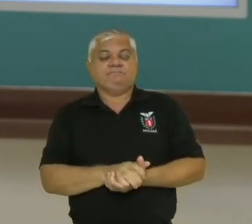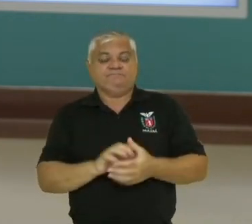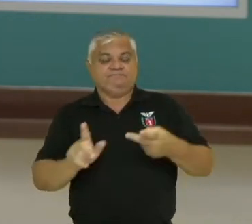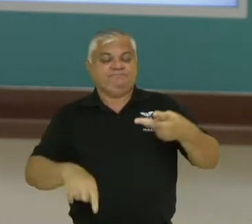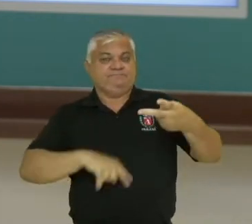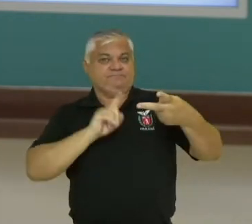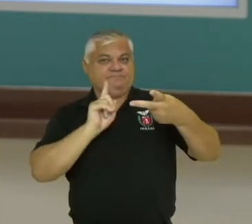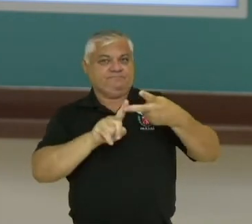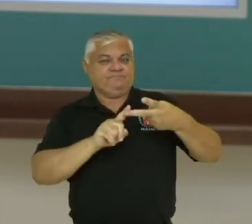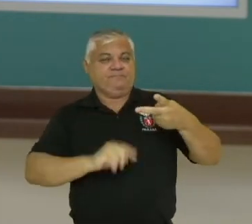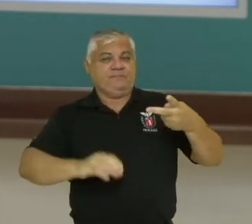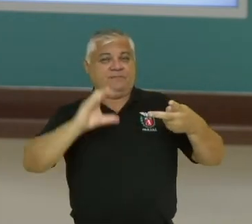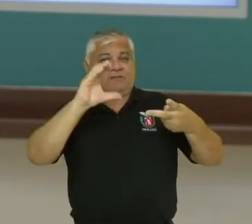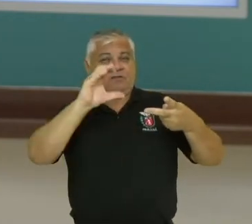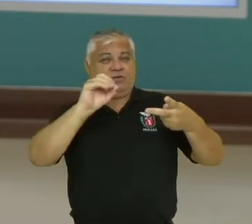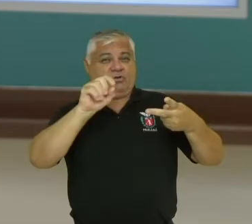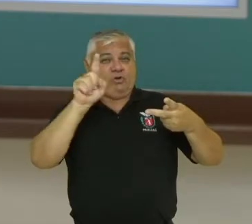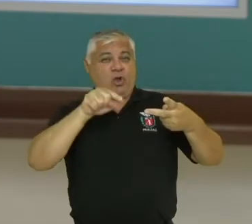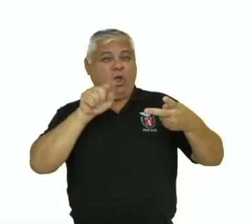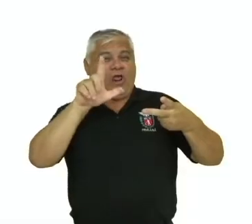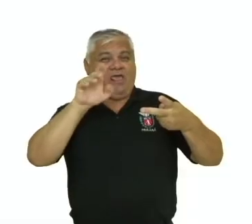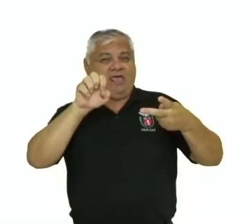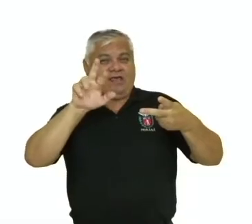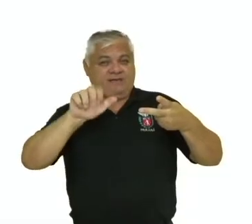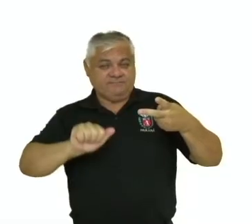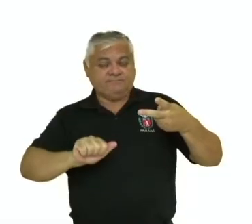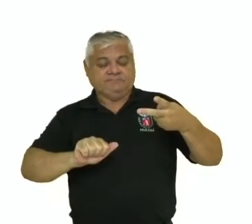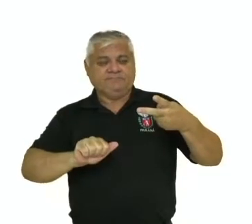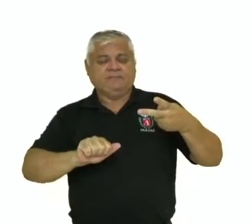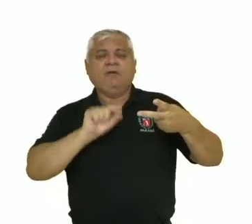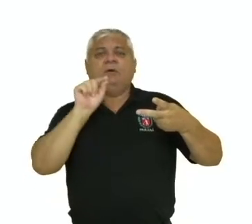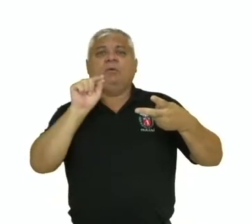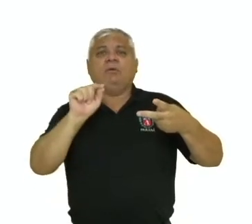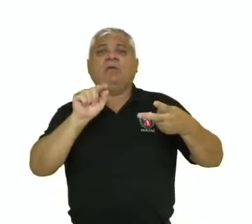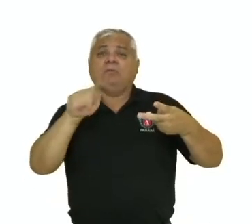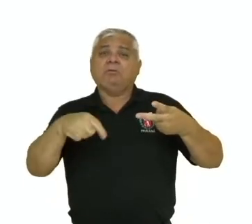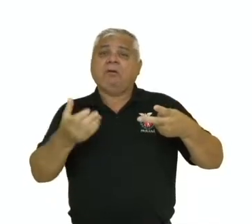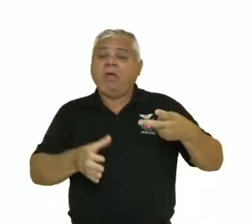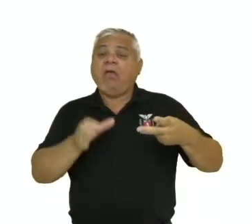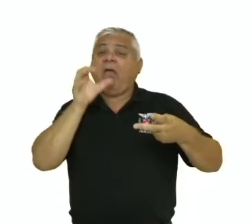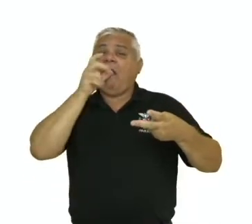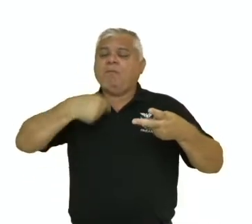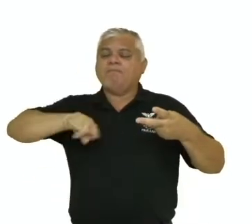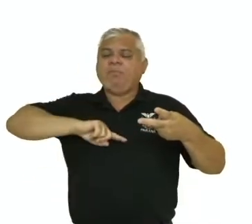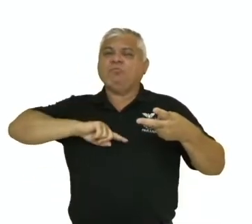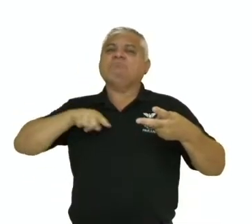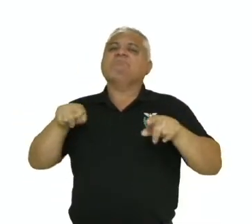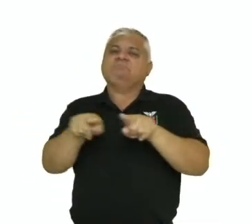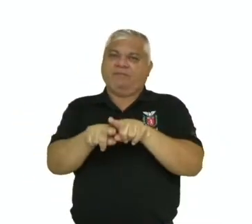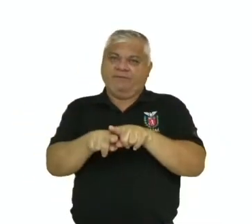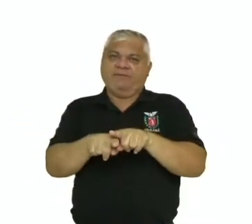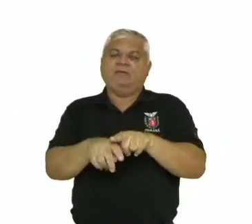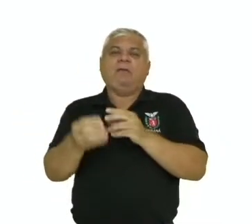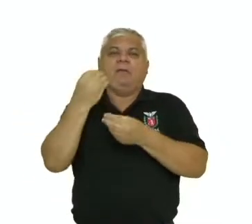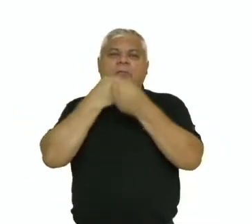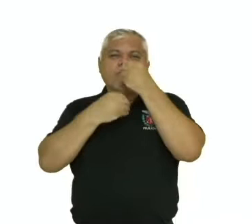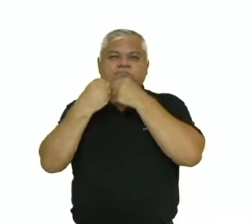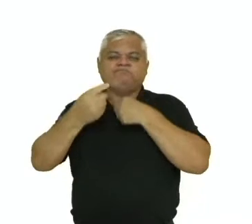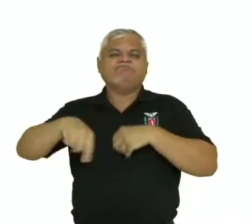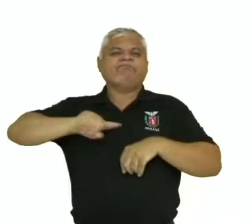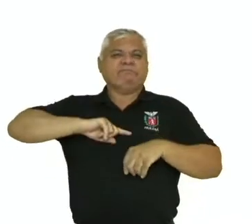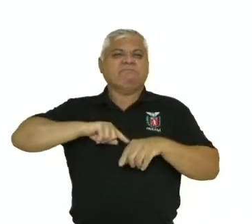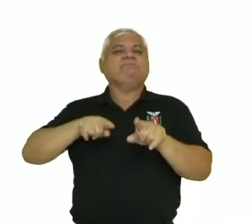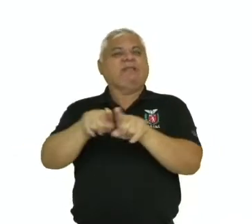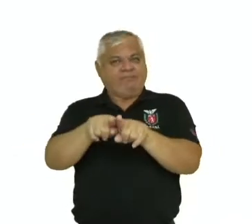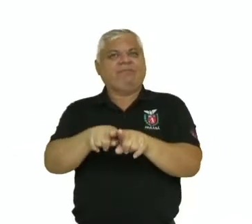outra doença se chama cólera. Pode ser contraída por meio da água ou alimentos contaminados. Você percebeu?